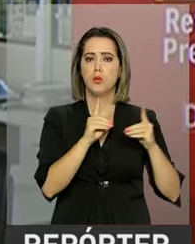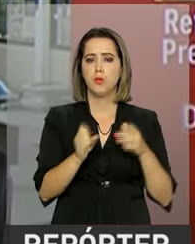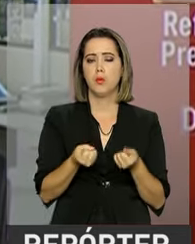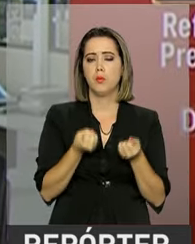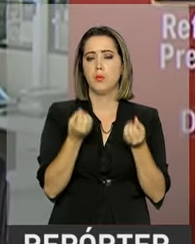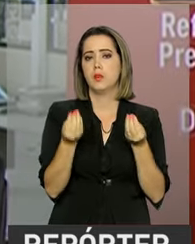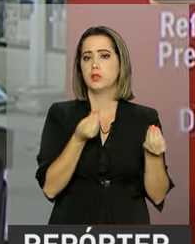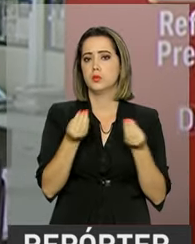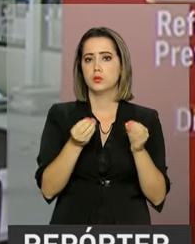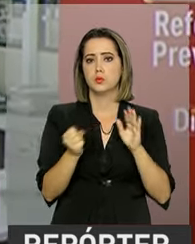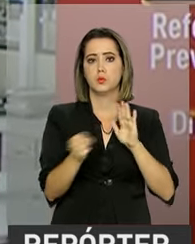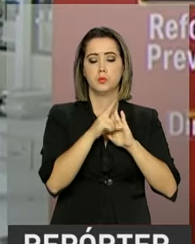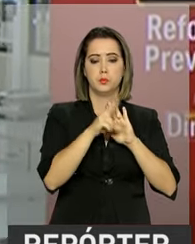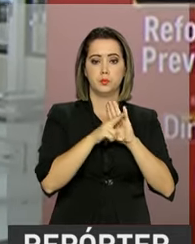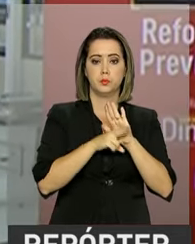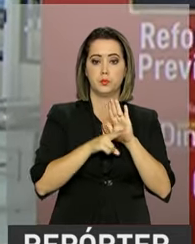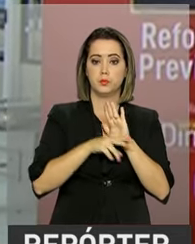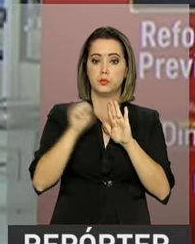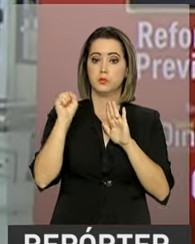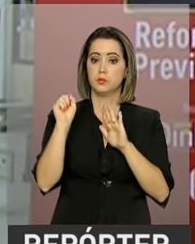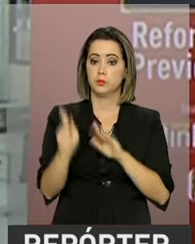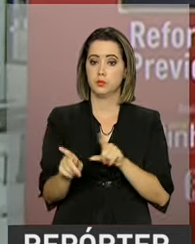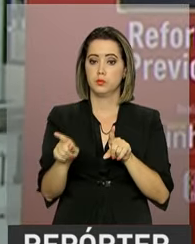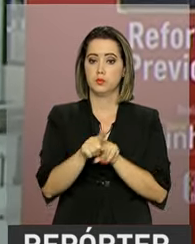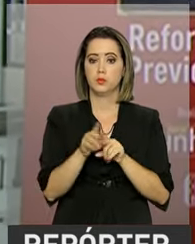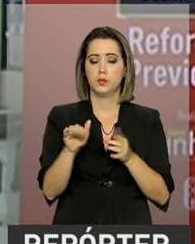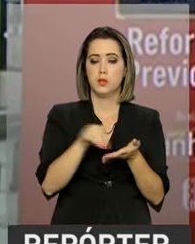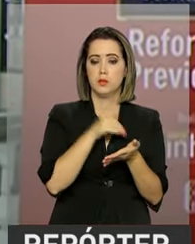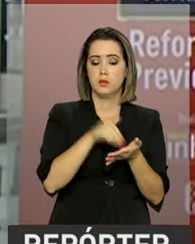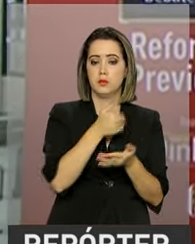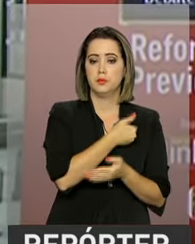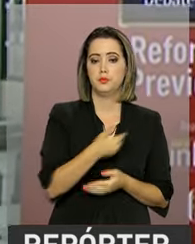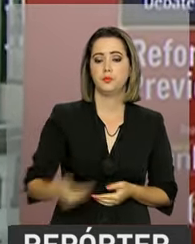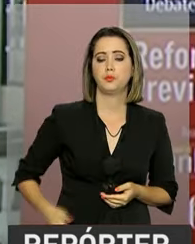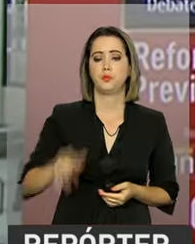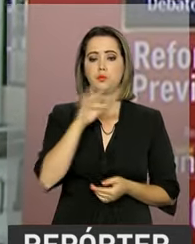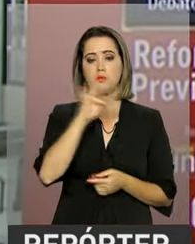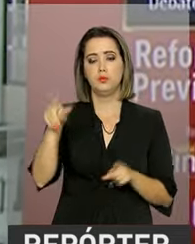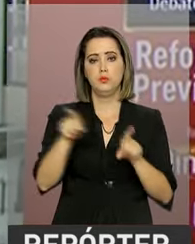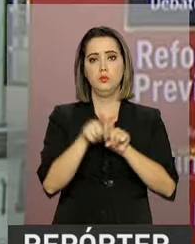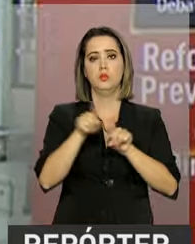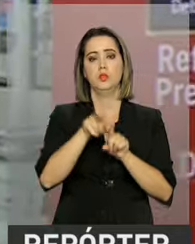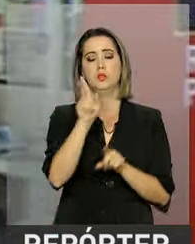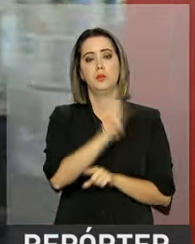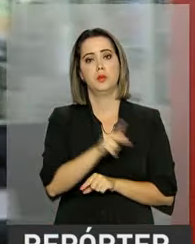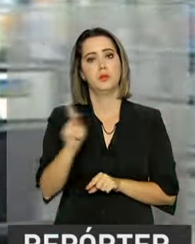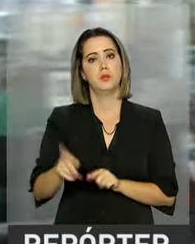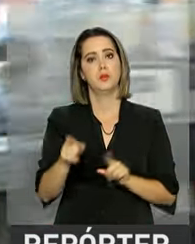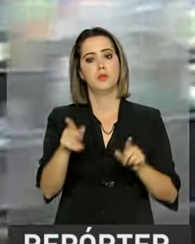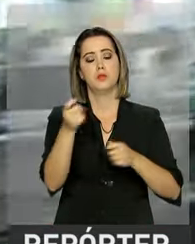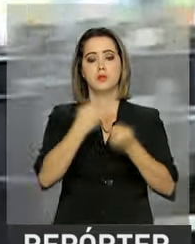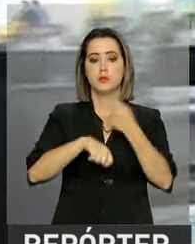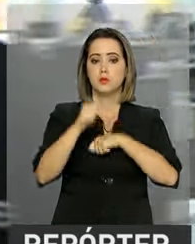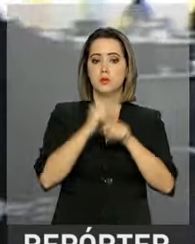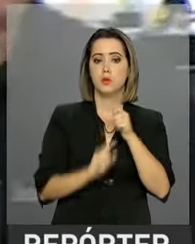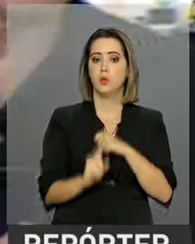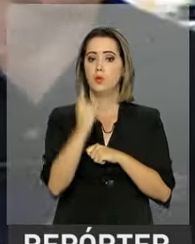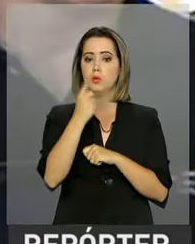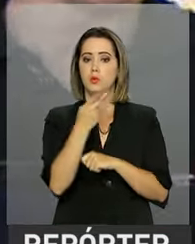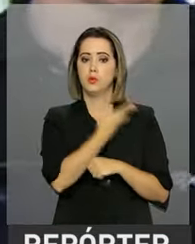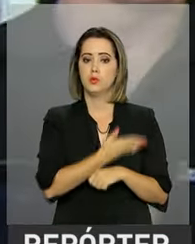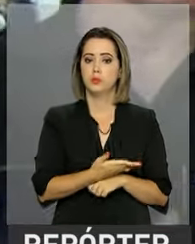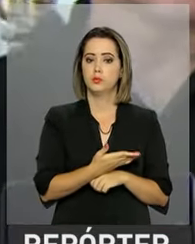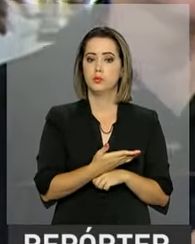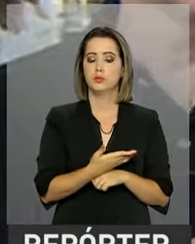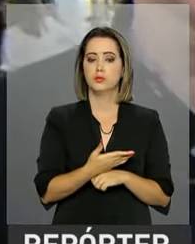da Previdência ass que participaram secretários do governo federal e também professores e economistas um desses economistas é o